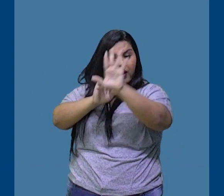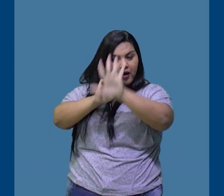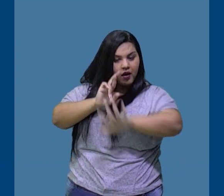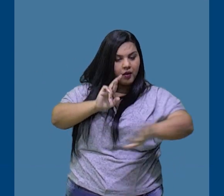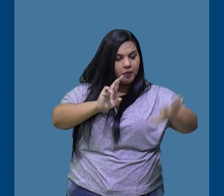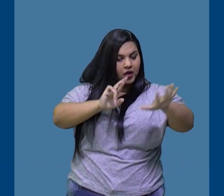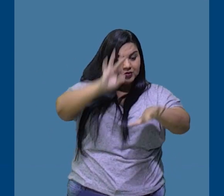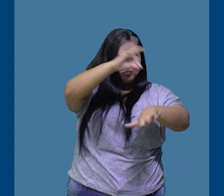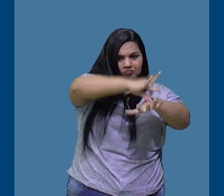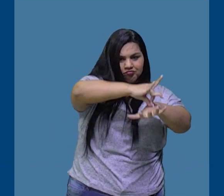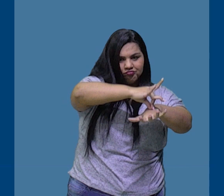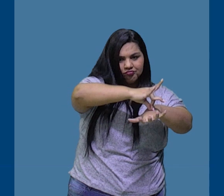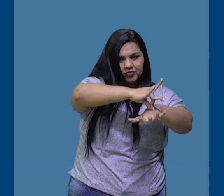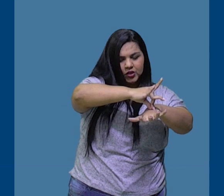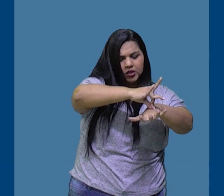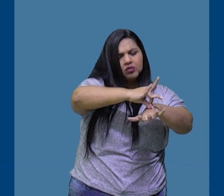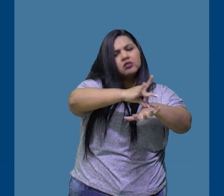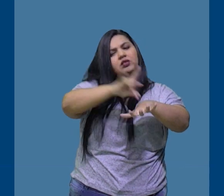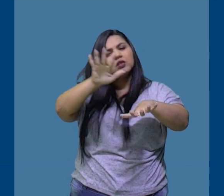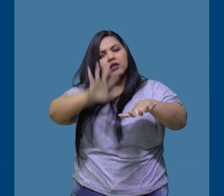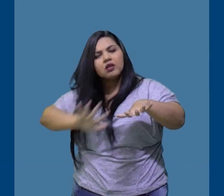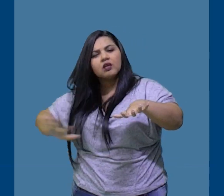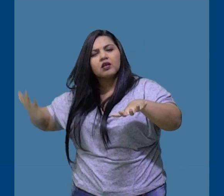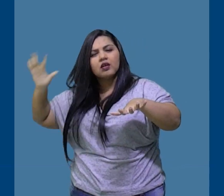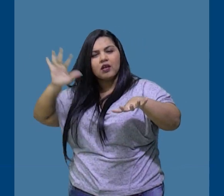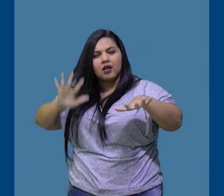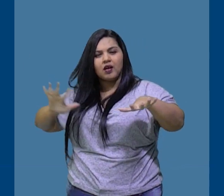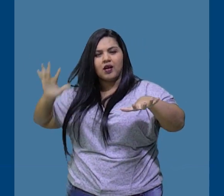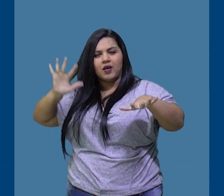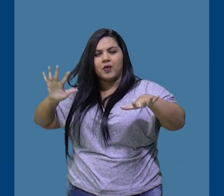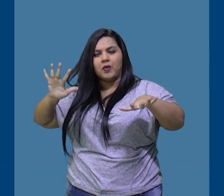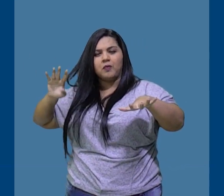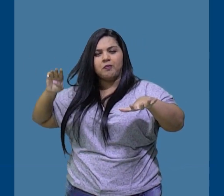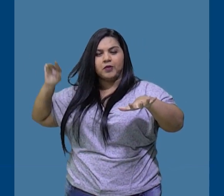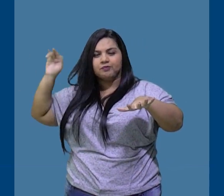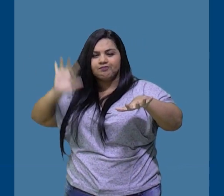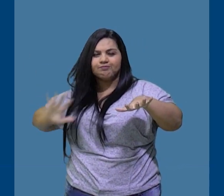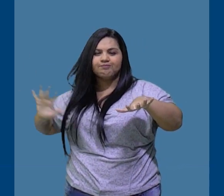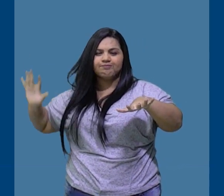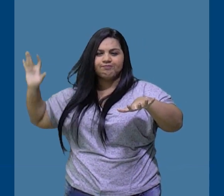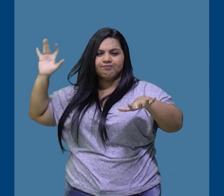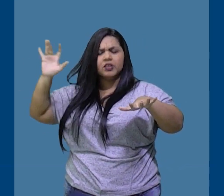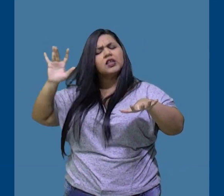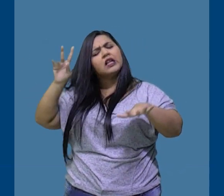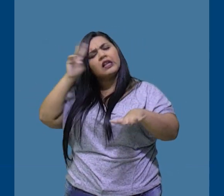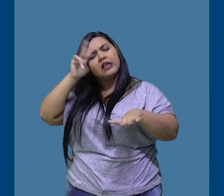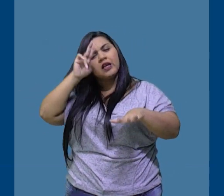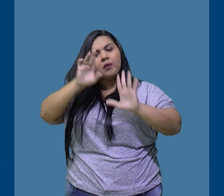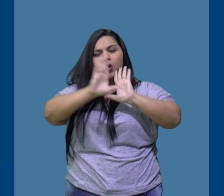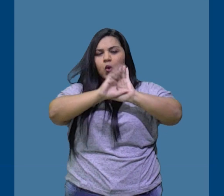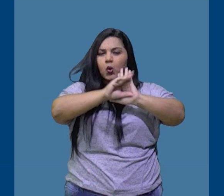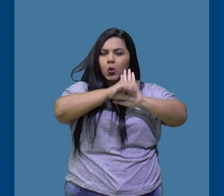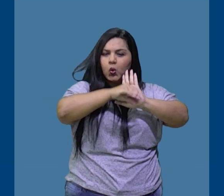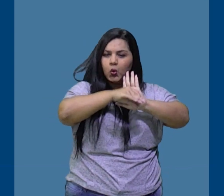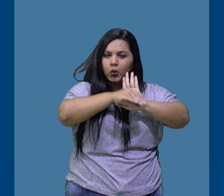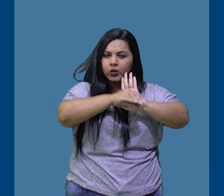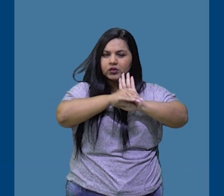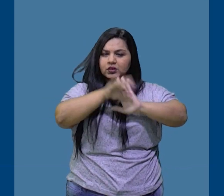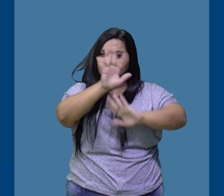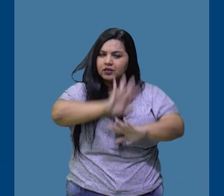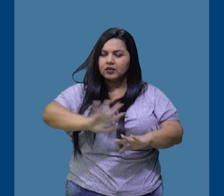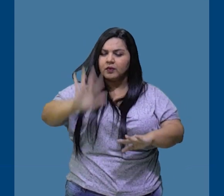e o espaço no mapa. Lembra que nós falamos lá no início sobre o conceito de mapa? O mapa é